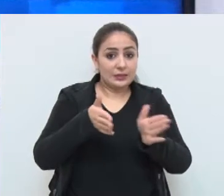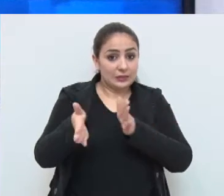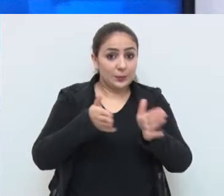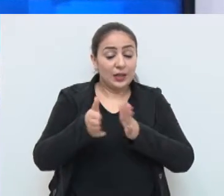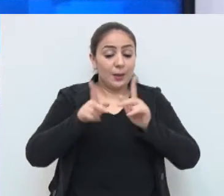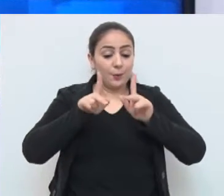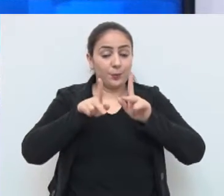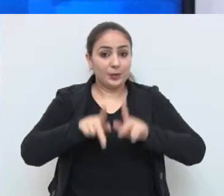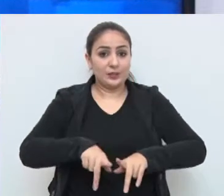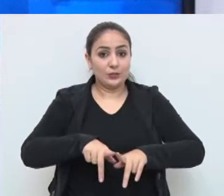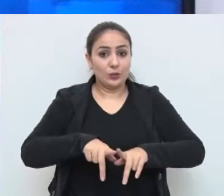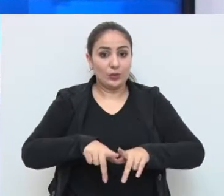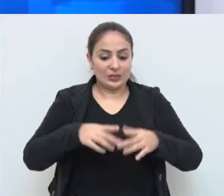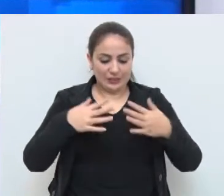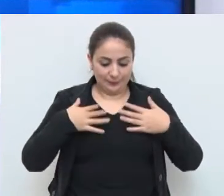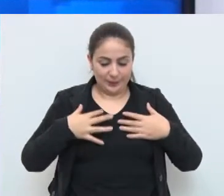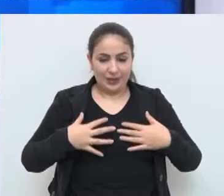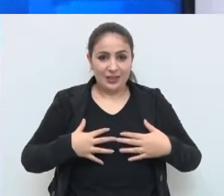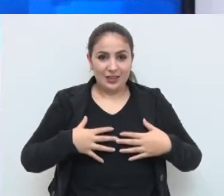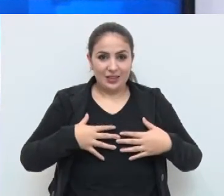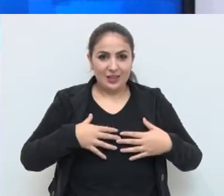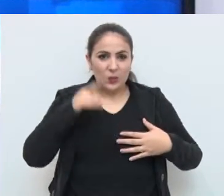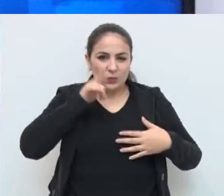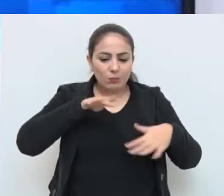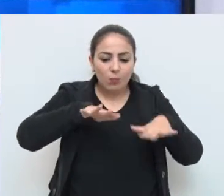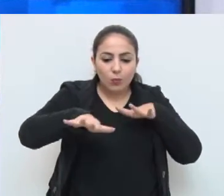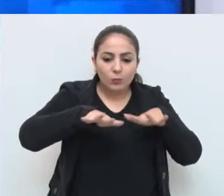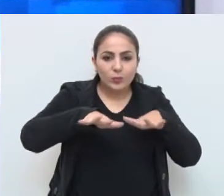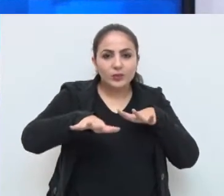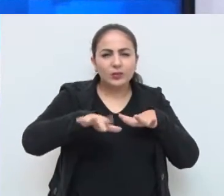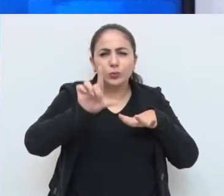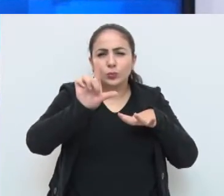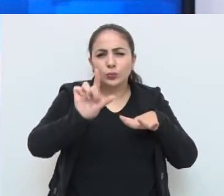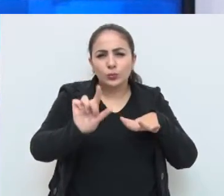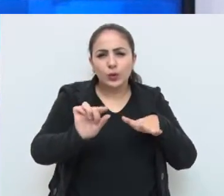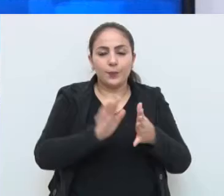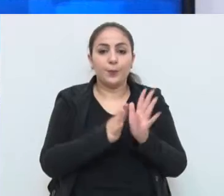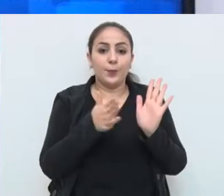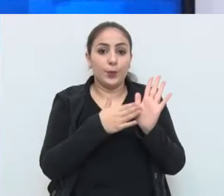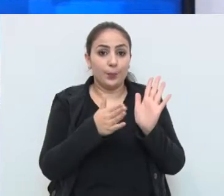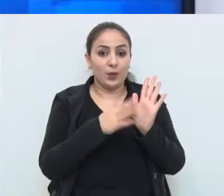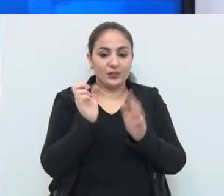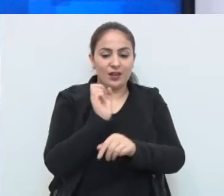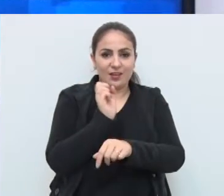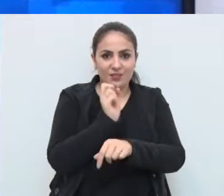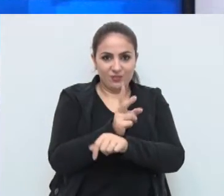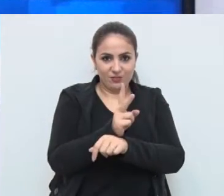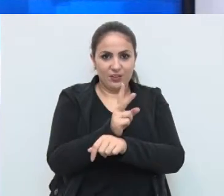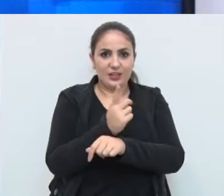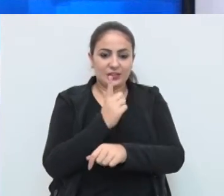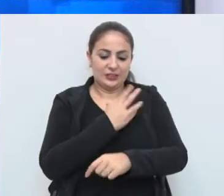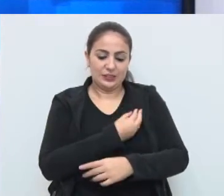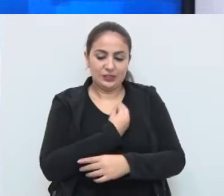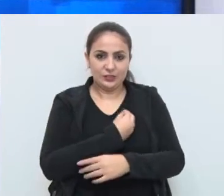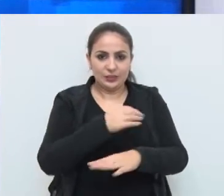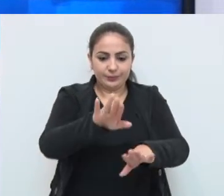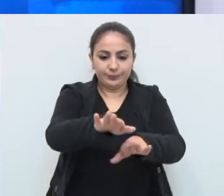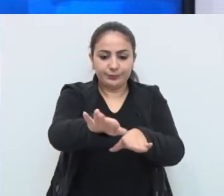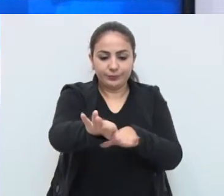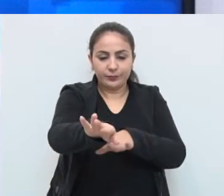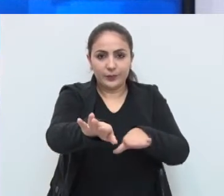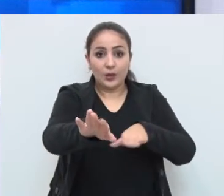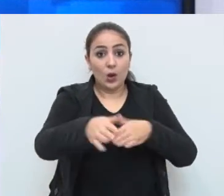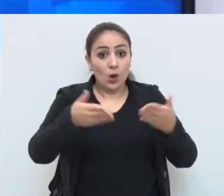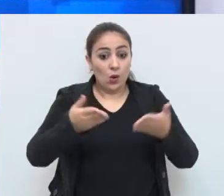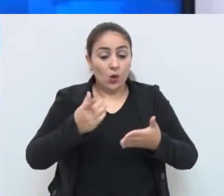acessibilidade a pessoas com mobilidade reduzida. Pela proposta, as vagas nos estacionamentos que hoje são